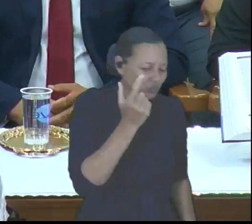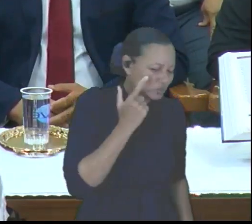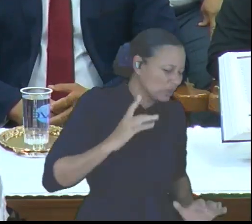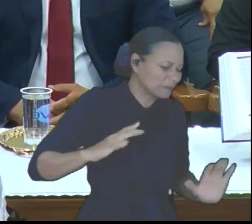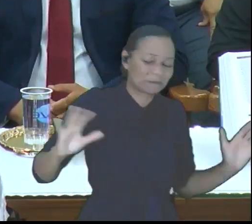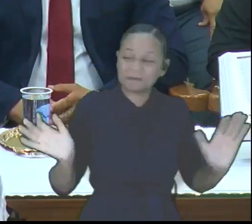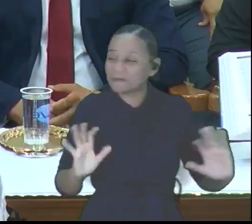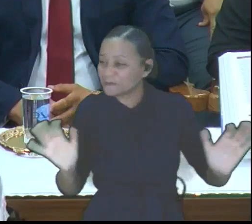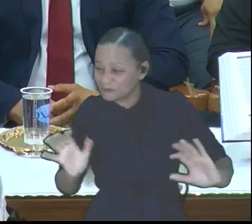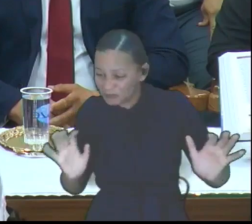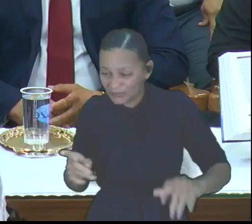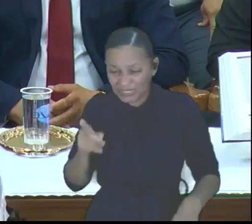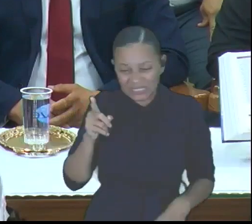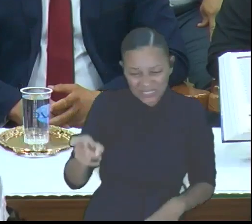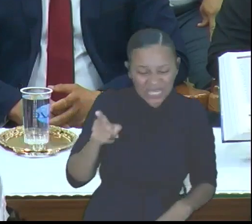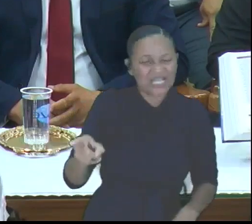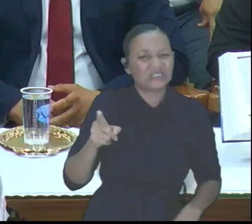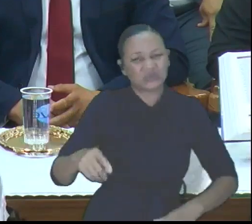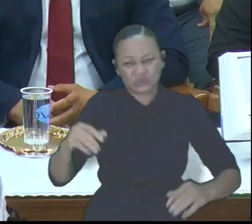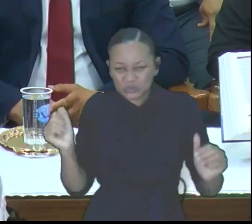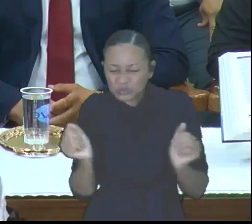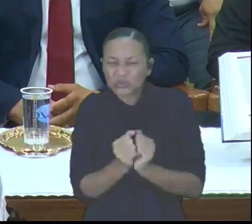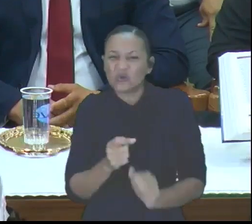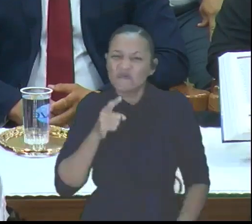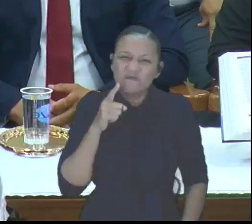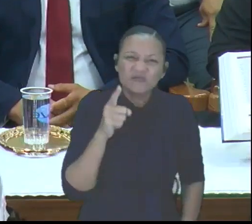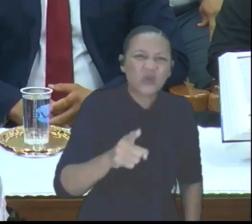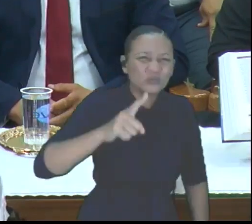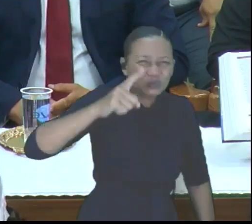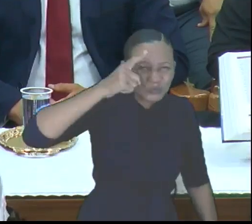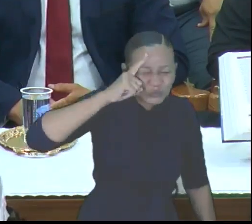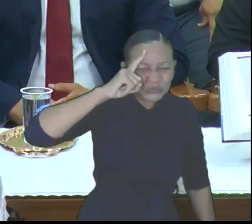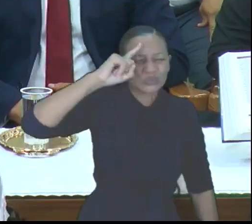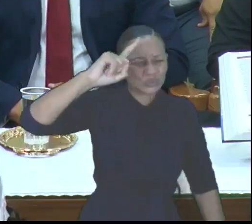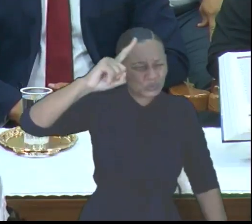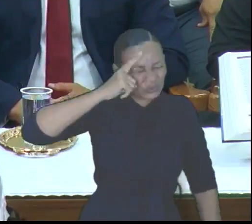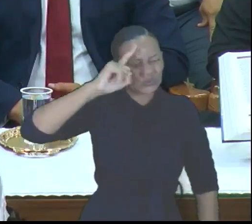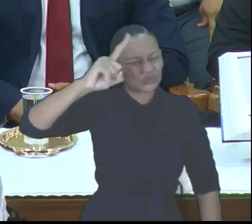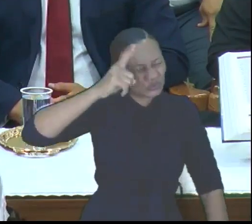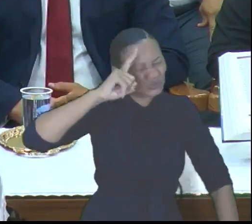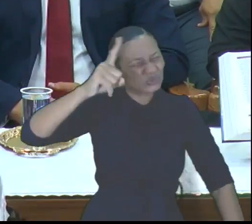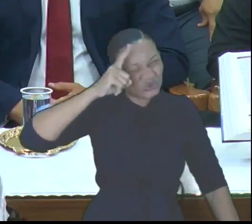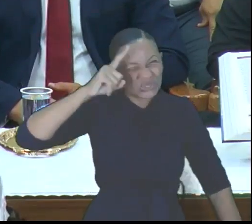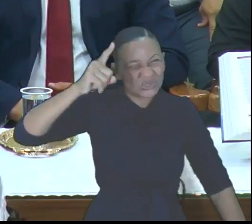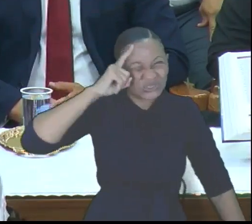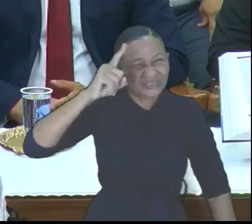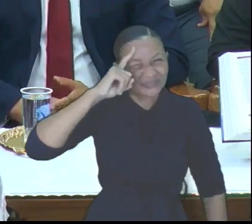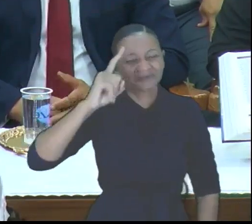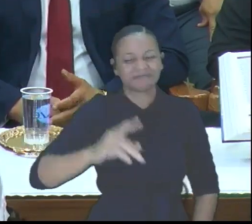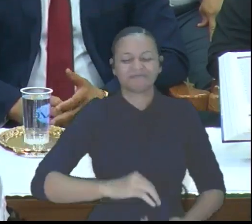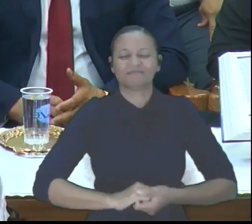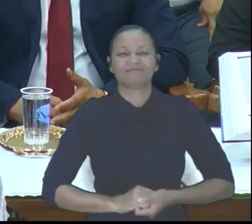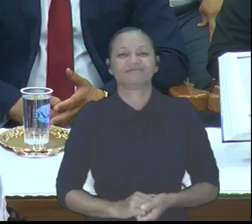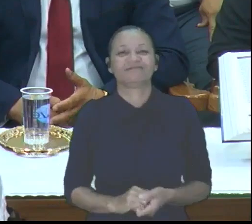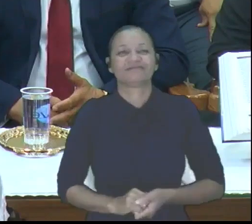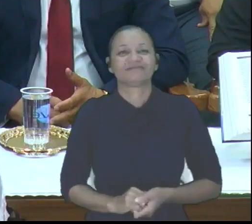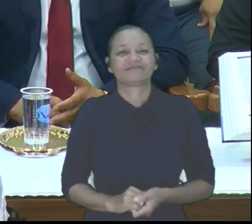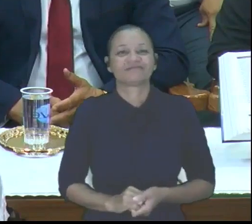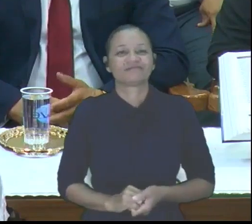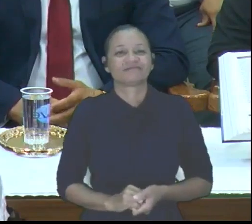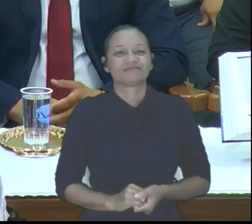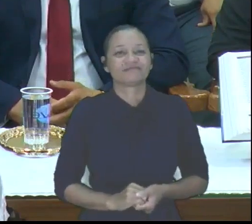ensolarado, mas Ele estaria com você todos os dias.